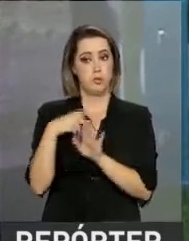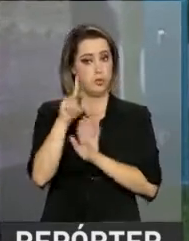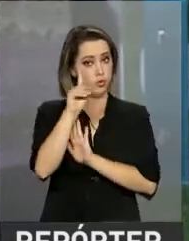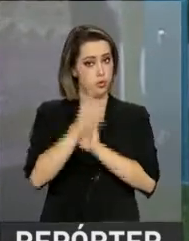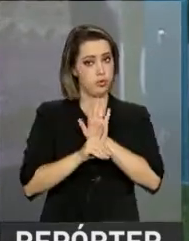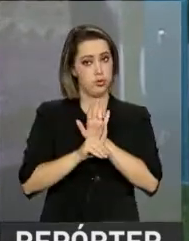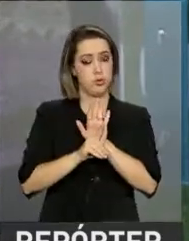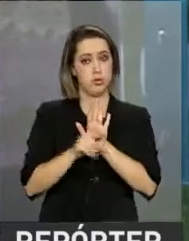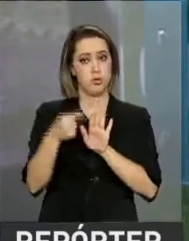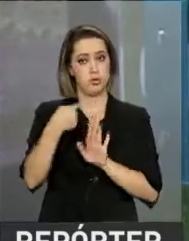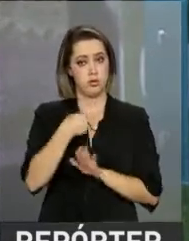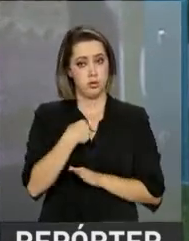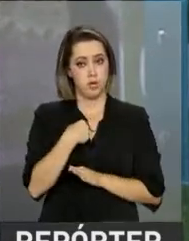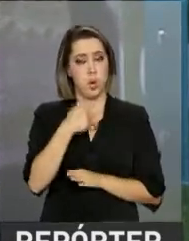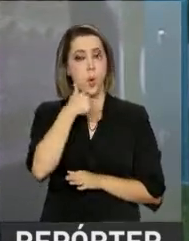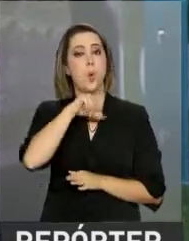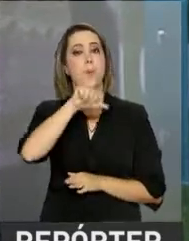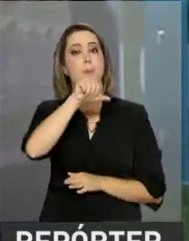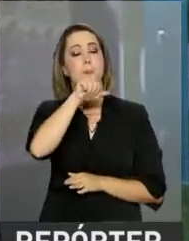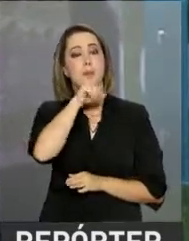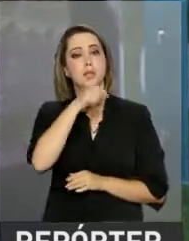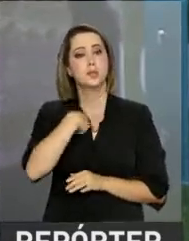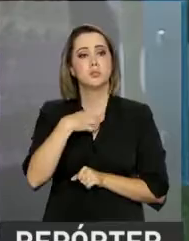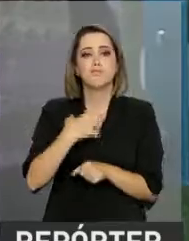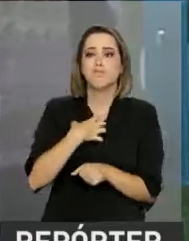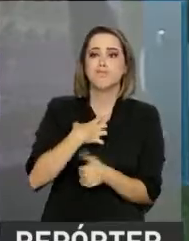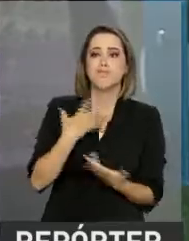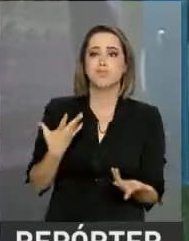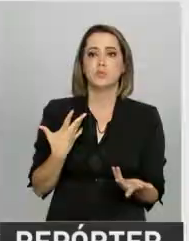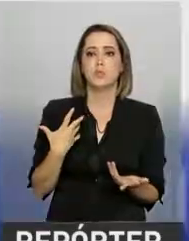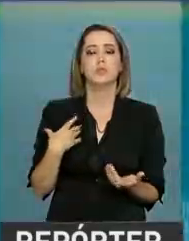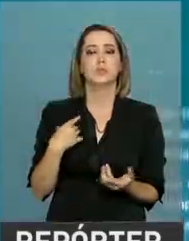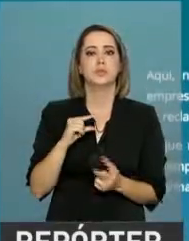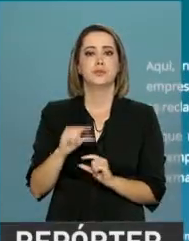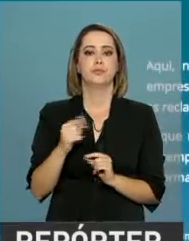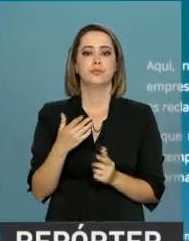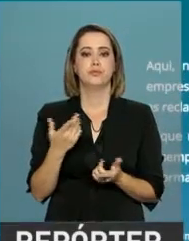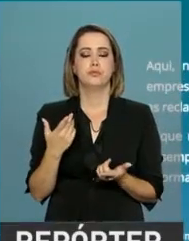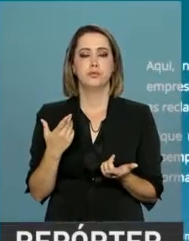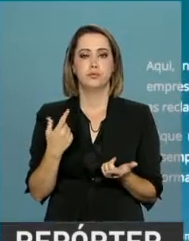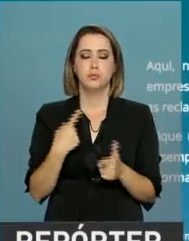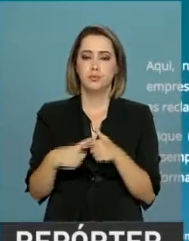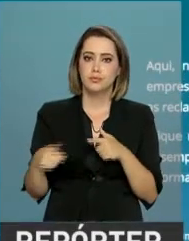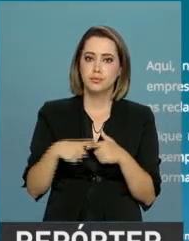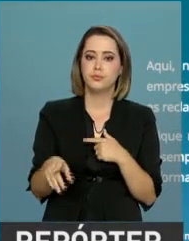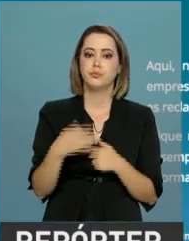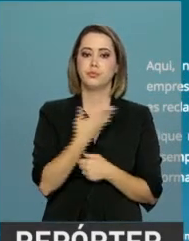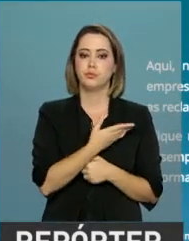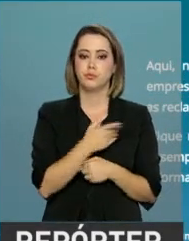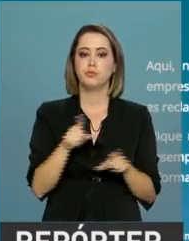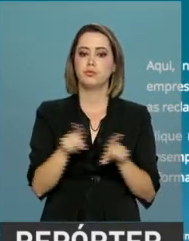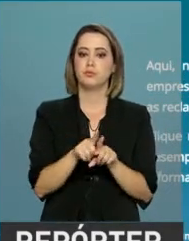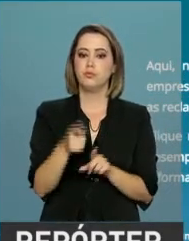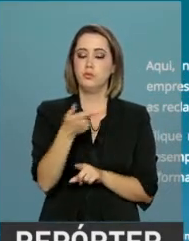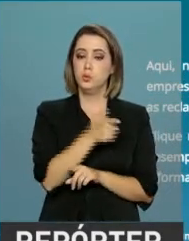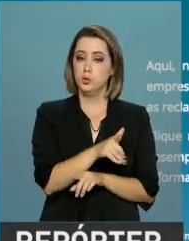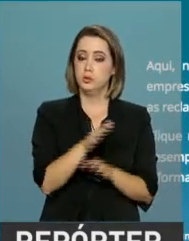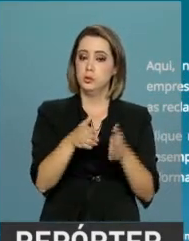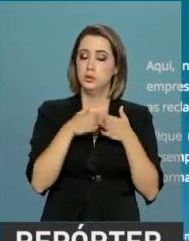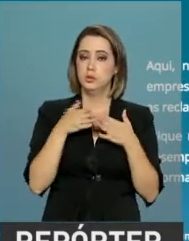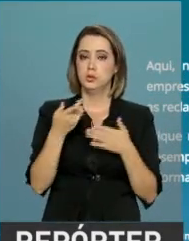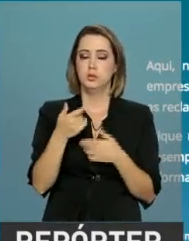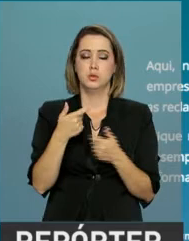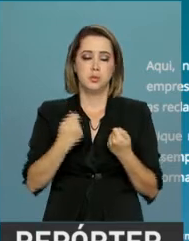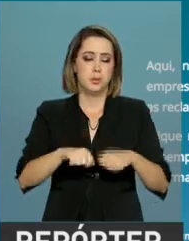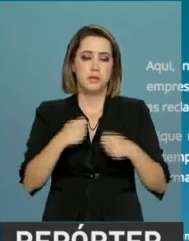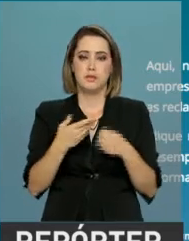tentar ver eu, como mãe, né, me sentir pouco lesada. Mas o consumidor tem outra forma de exigir seus direitos sem sair